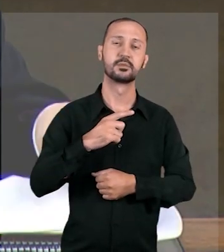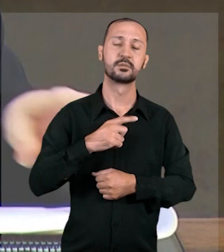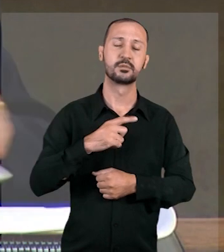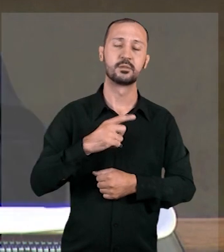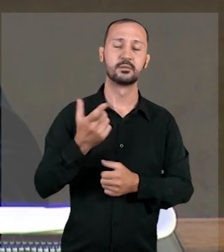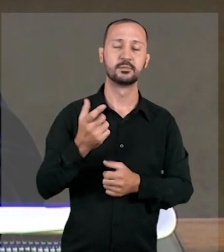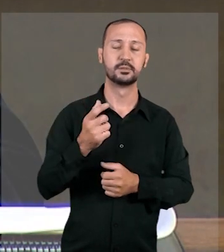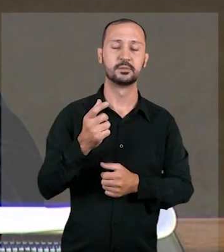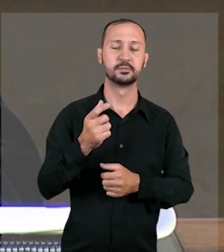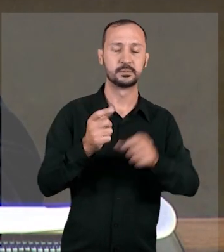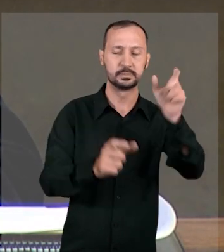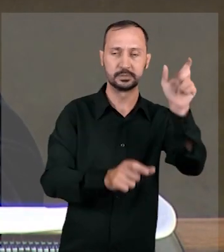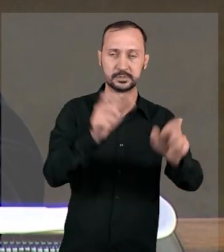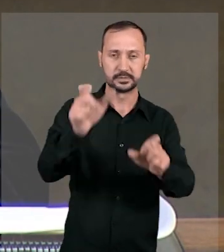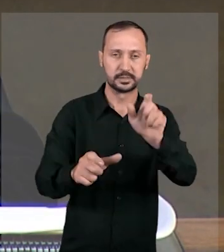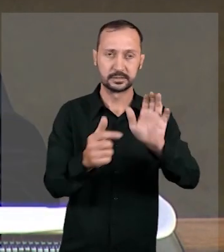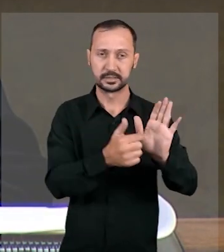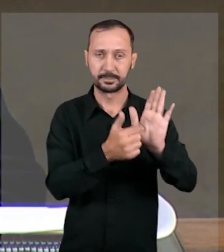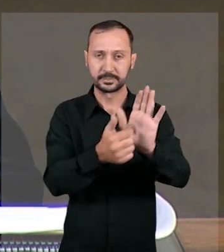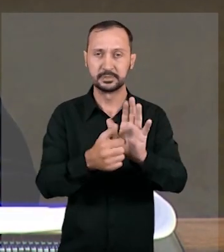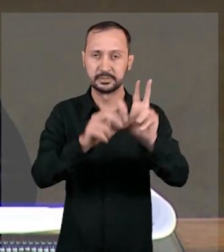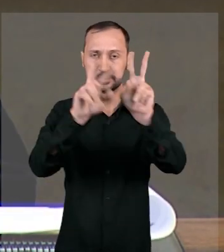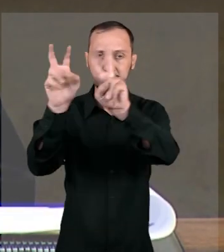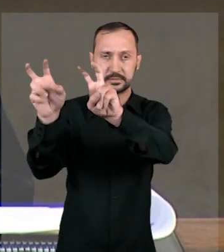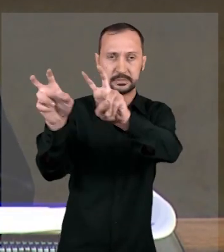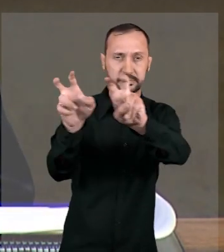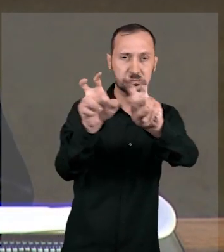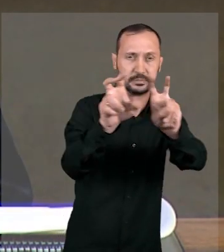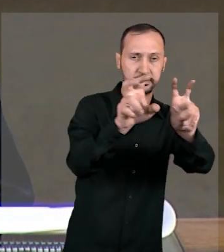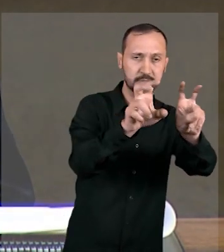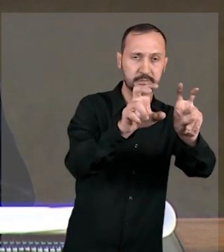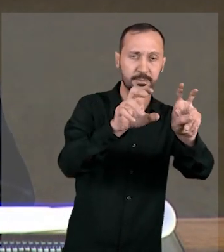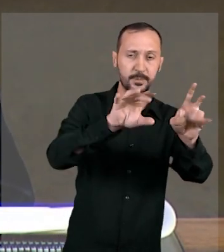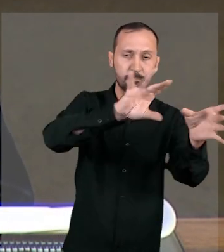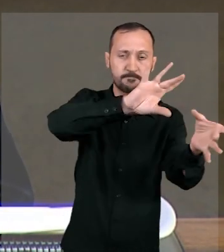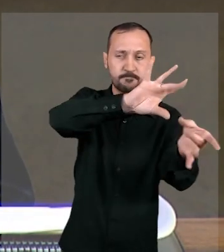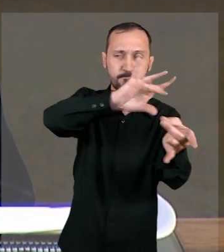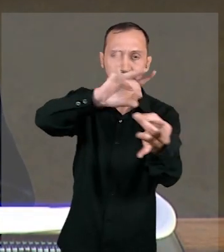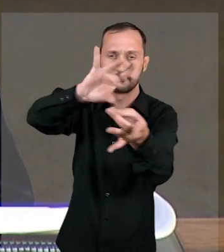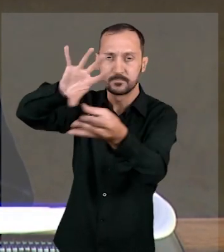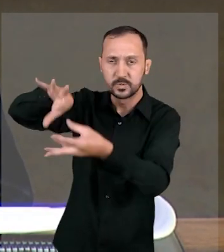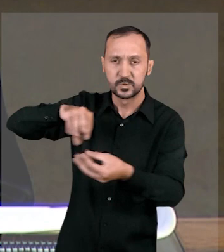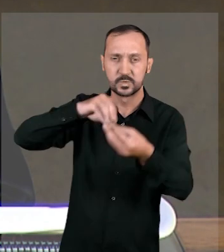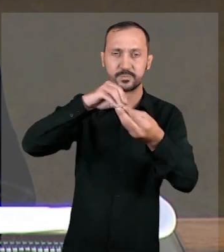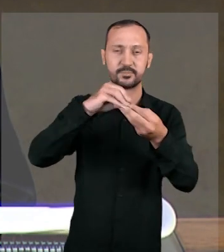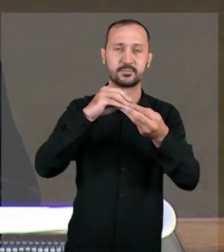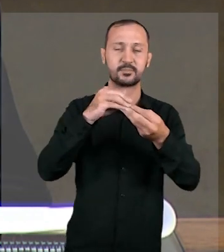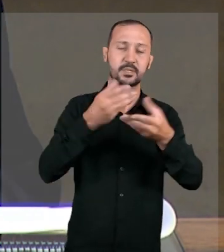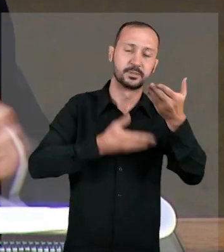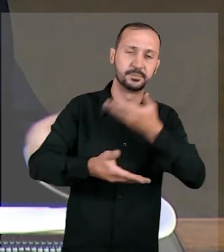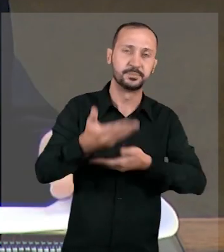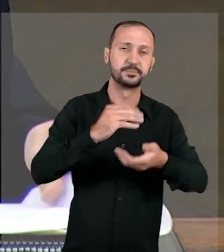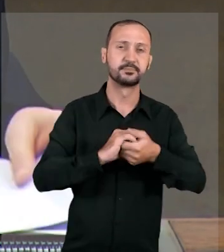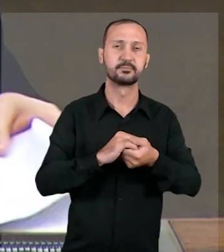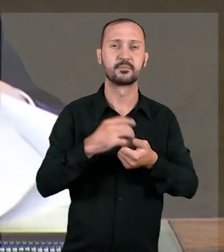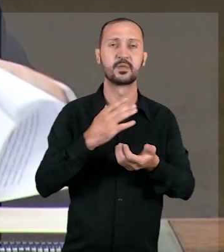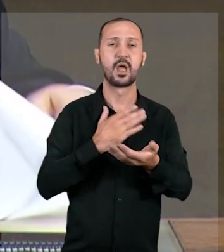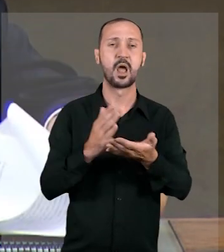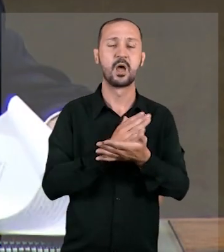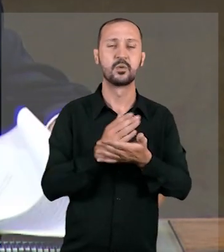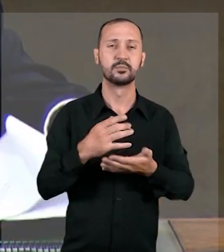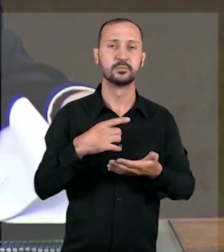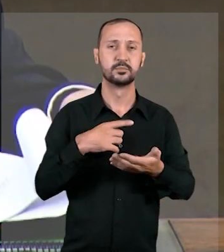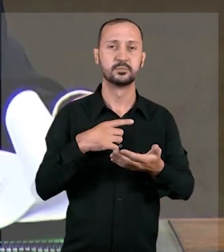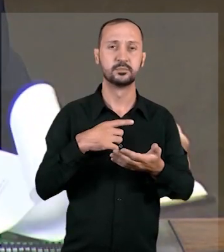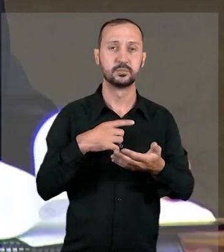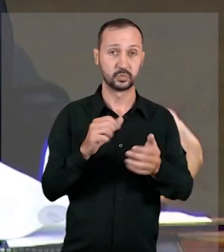pouco uma interlocução com as muitas questões relevantes que foram debatidas aqui. Eu destaquei